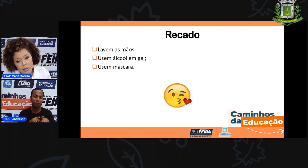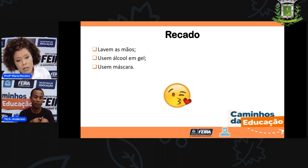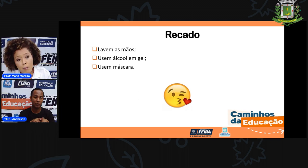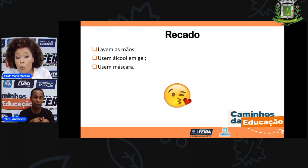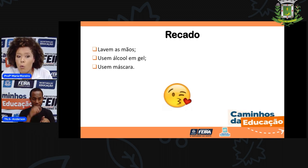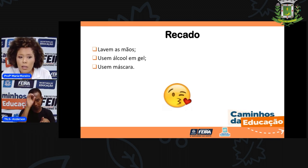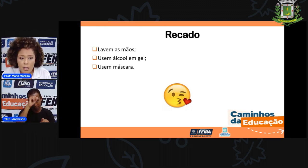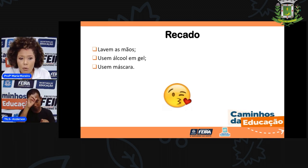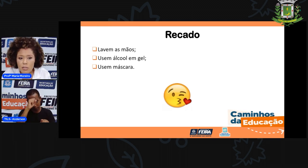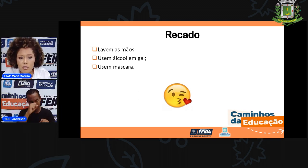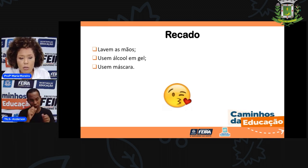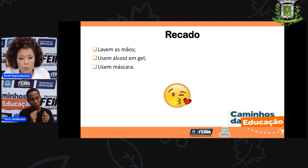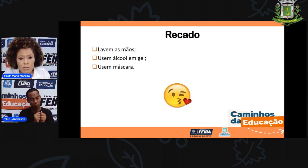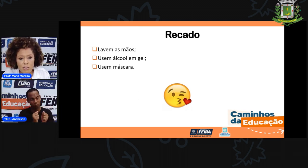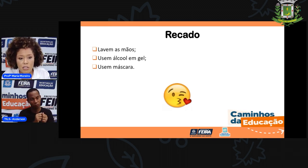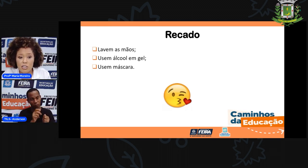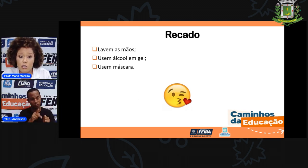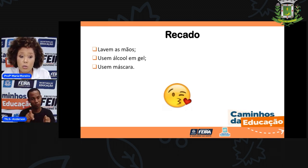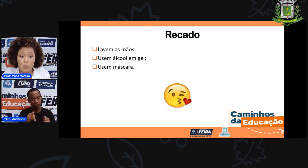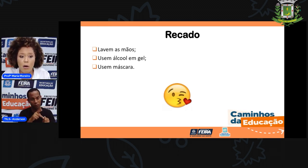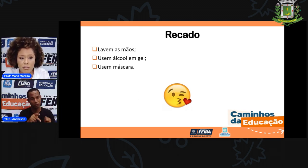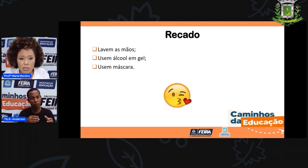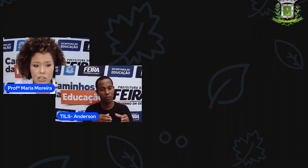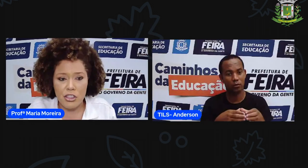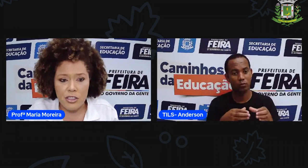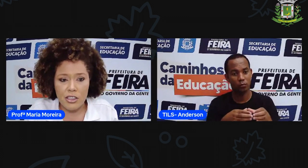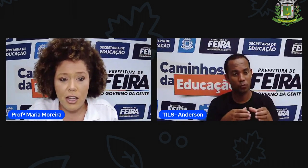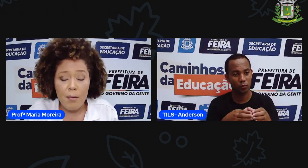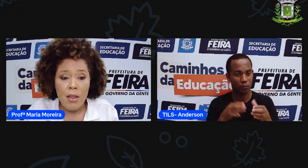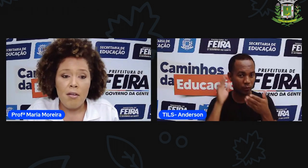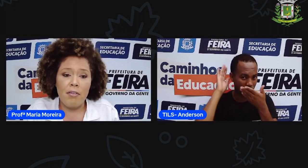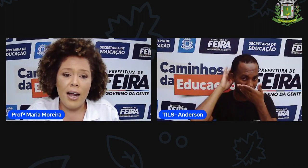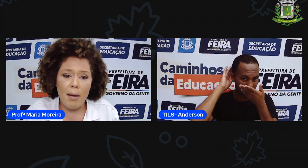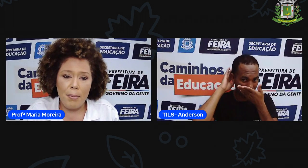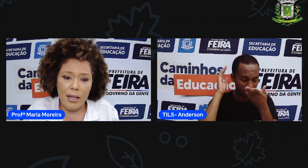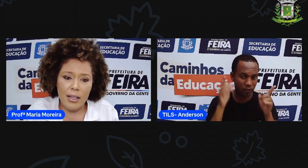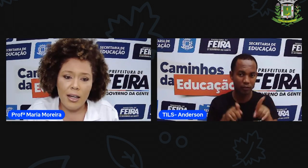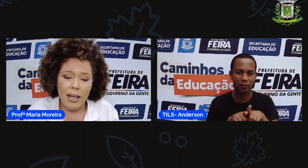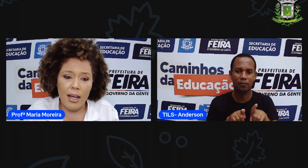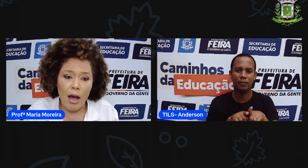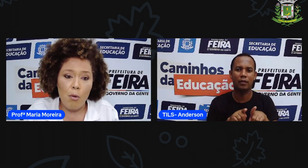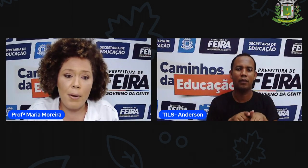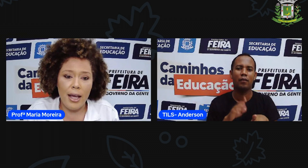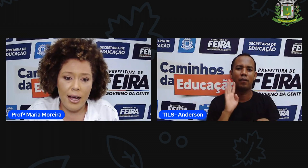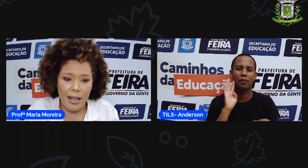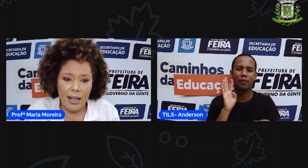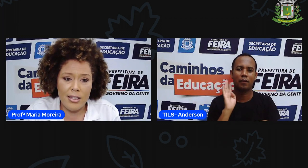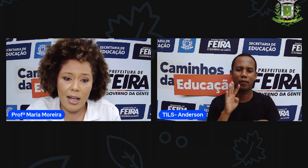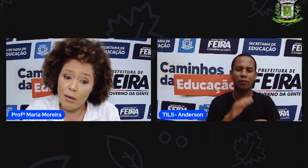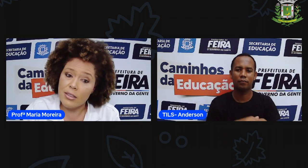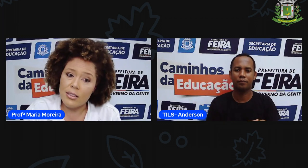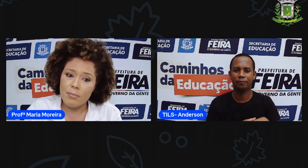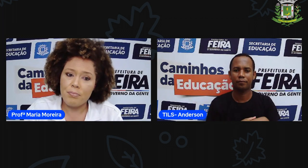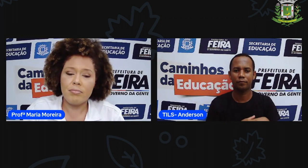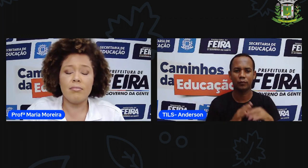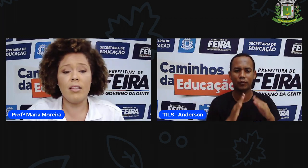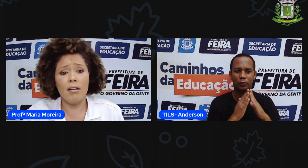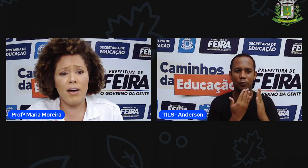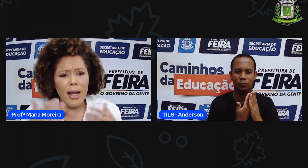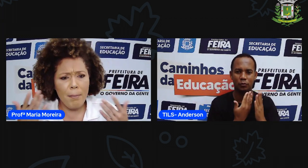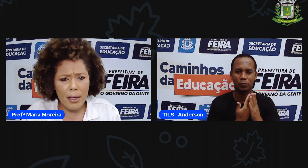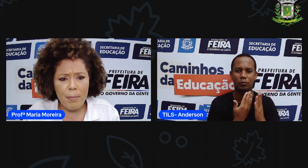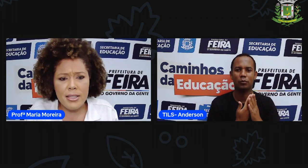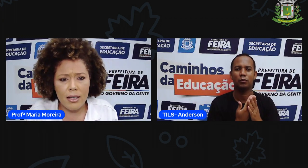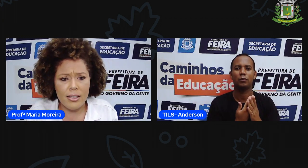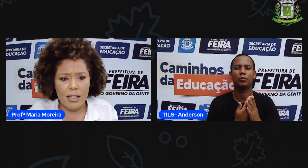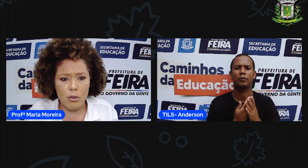aprendendo muita coisa sobre os indígenas, sobre os povos indígenas, tá? Vale a pena acompanharem aí as aulas.